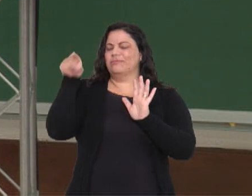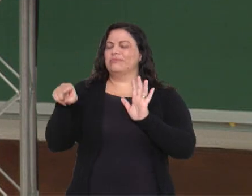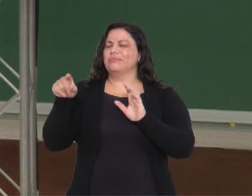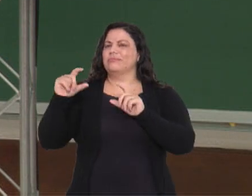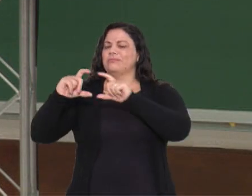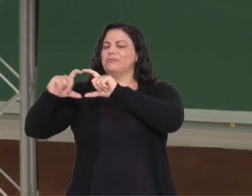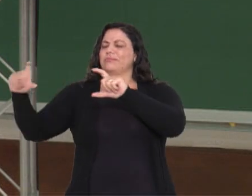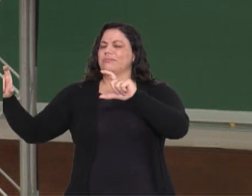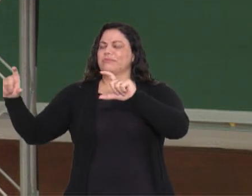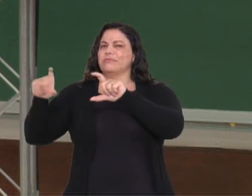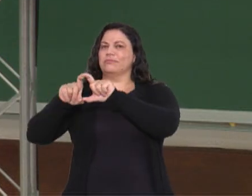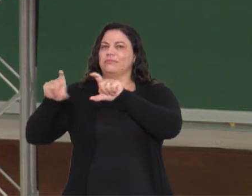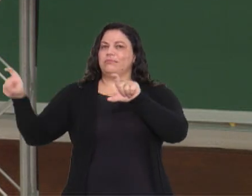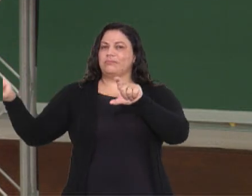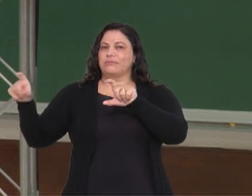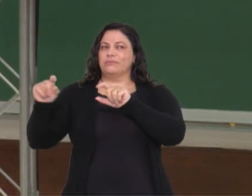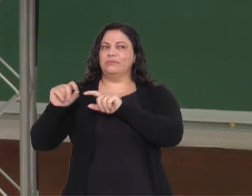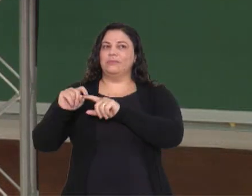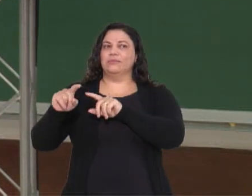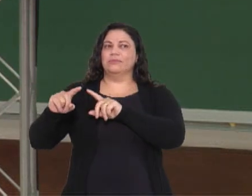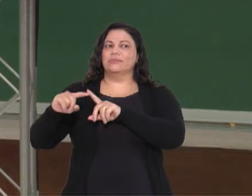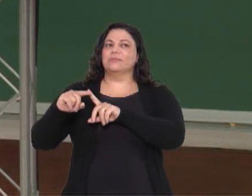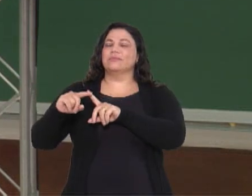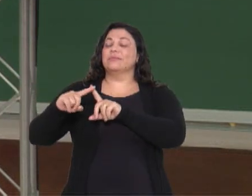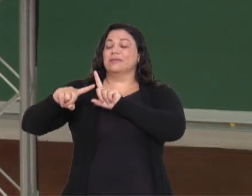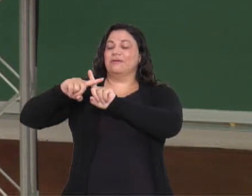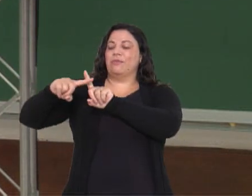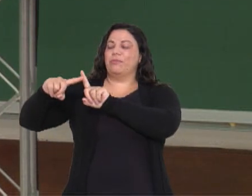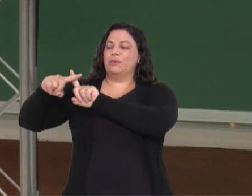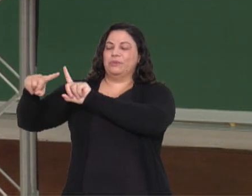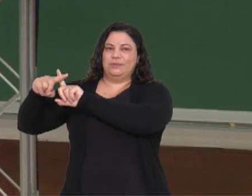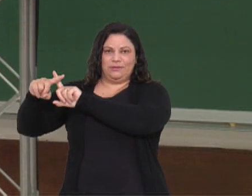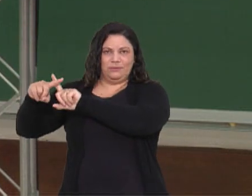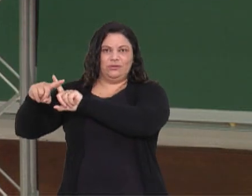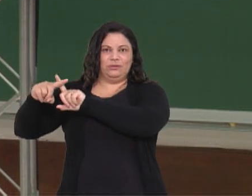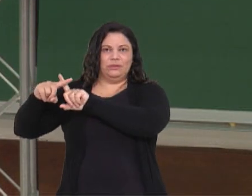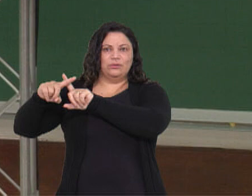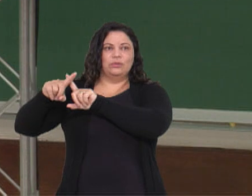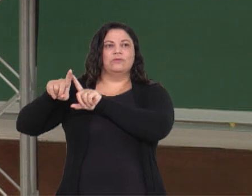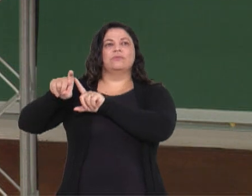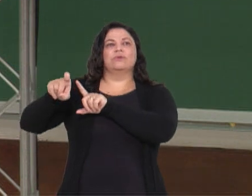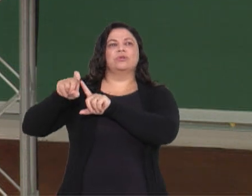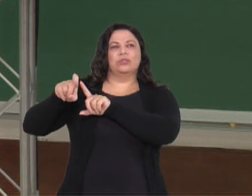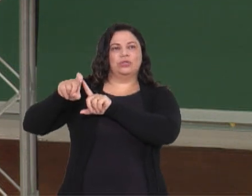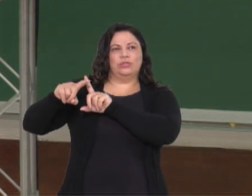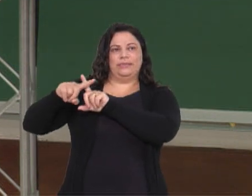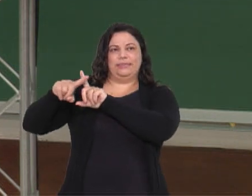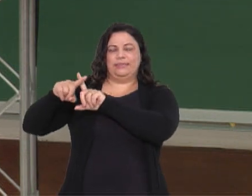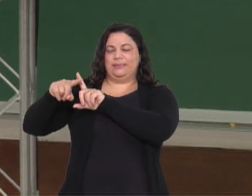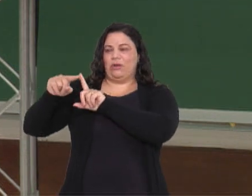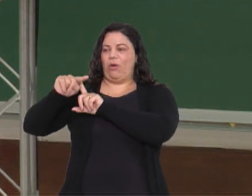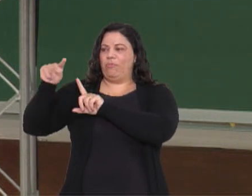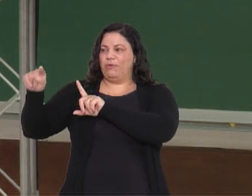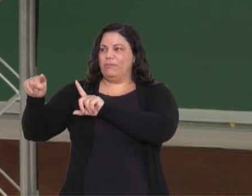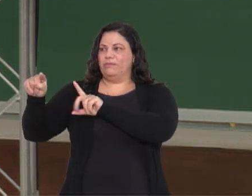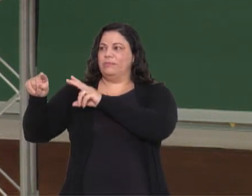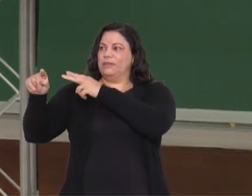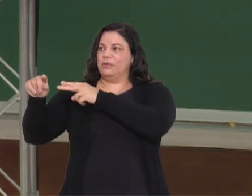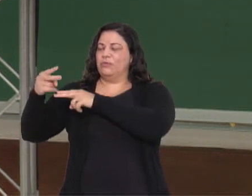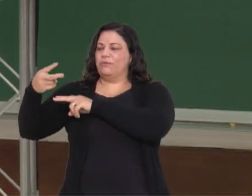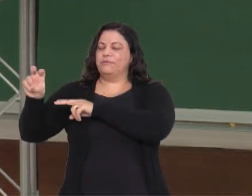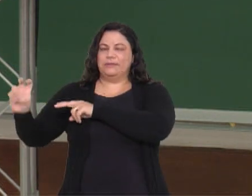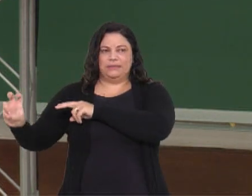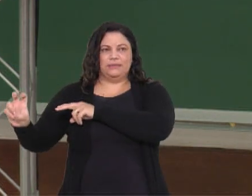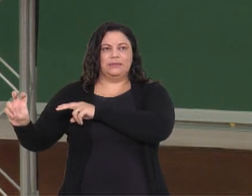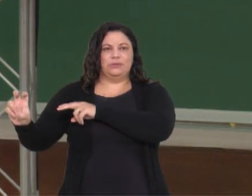ficará positiva, porque é x menos A, y menos B ao quadrado, somados igual ao raio ao quadrado. Raio 5, logo